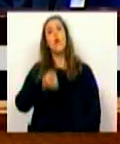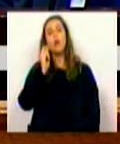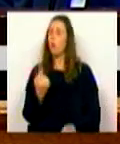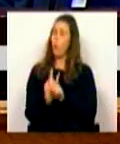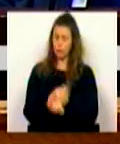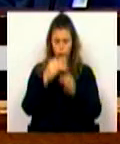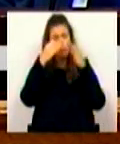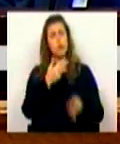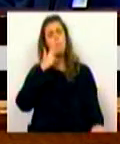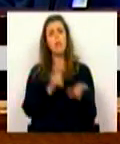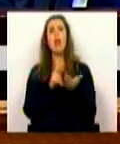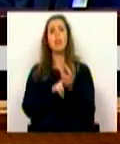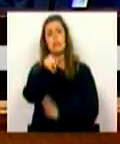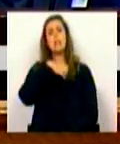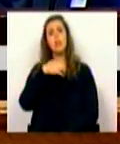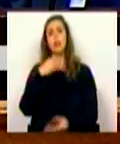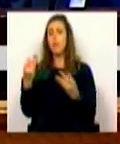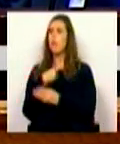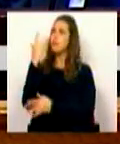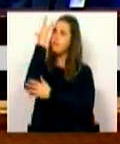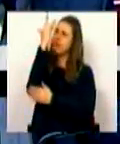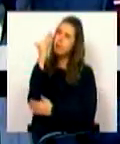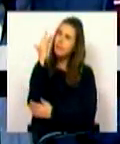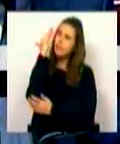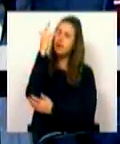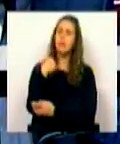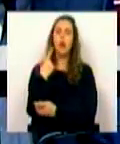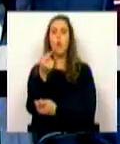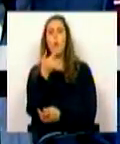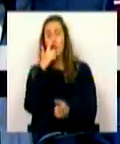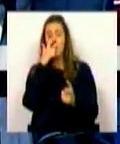coisas concretas. Significa que se imaginar